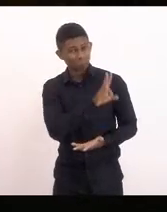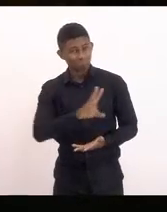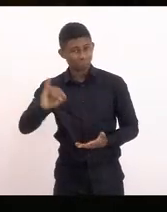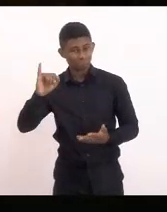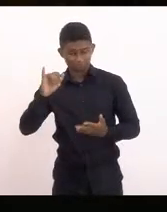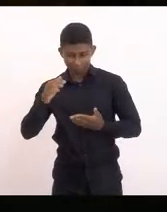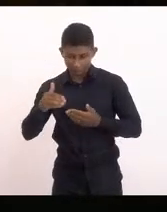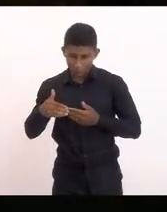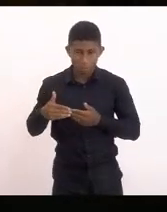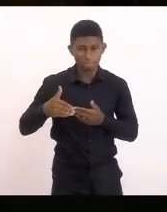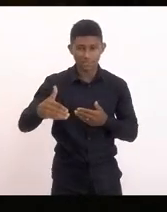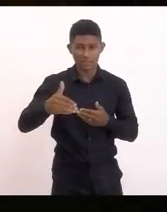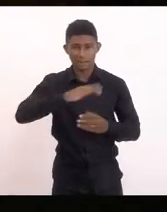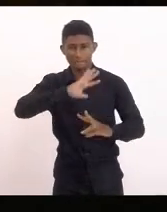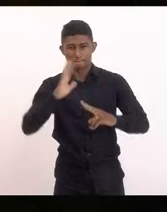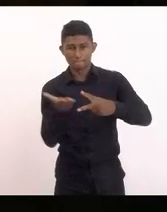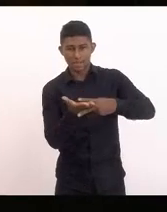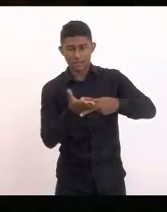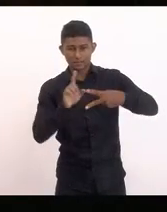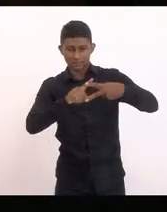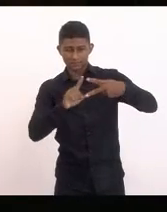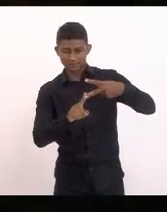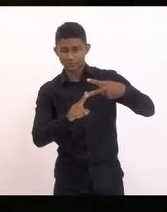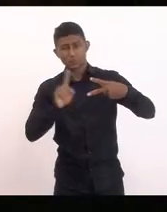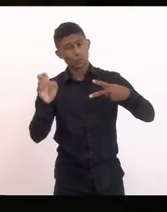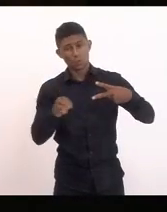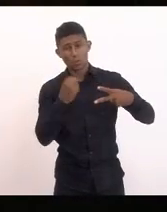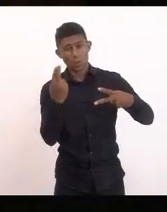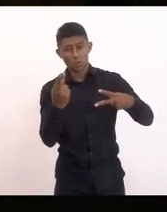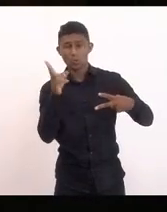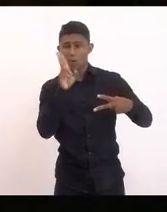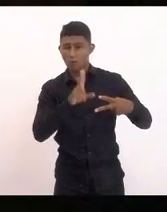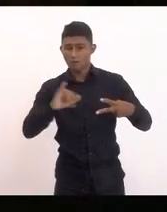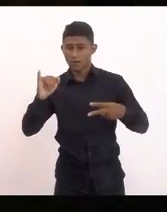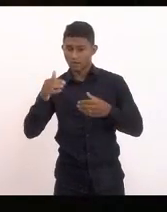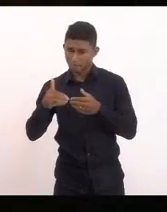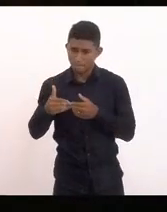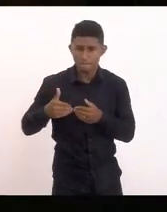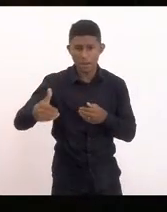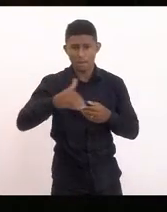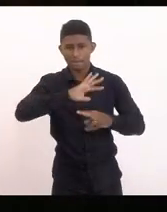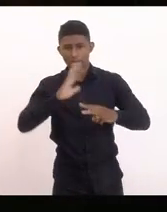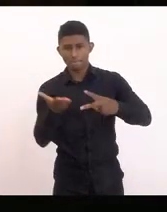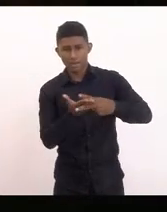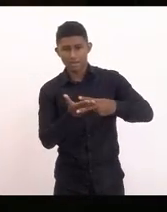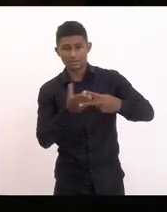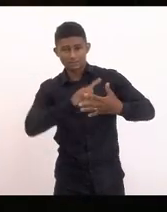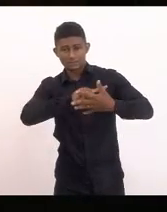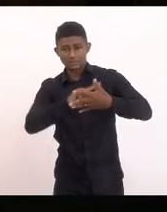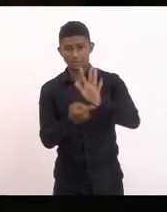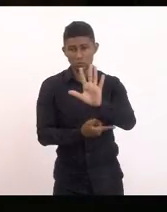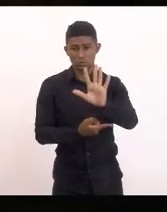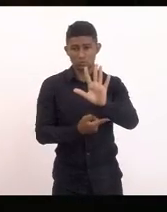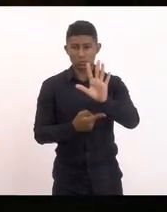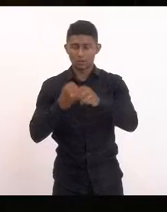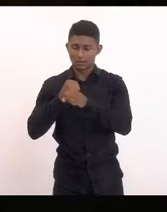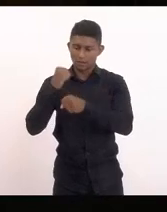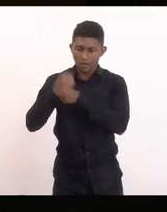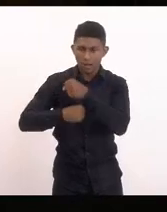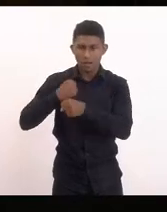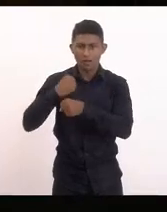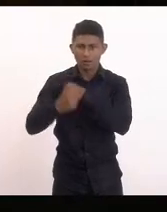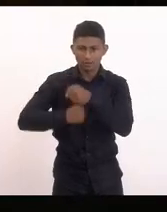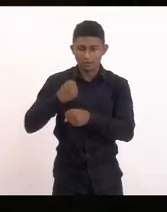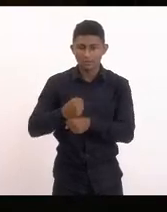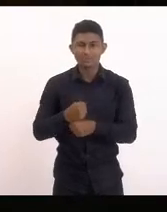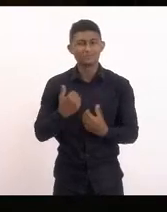duas parcelas ou se ela irá vigir em cinco parcelas anuais. É isso, de